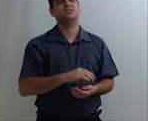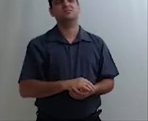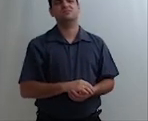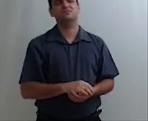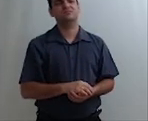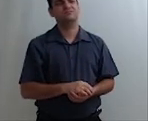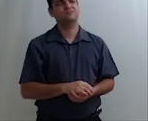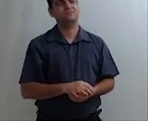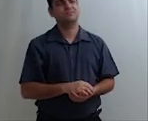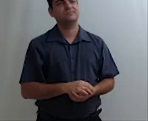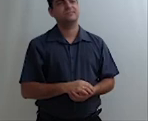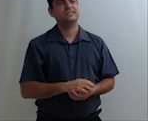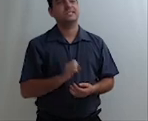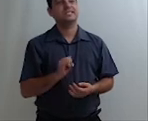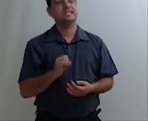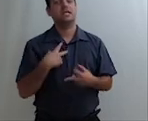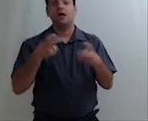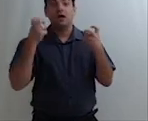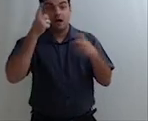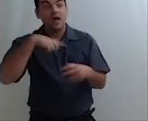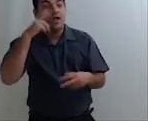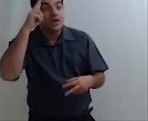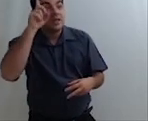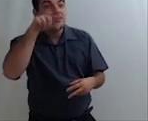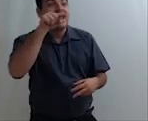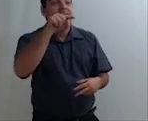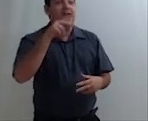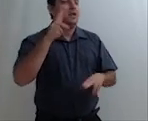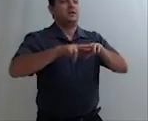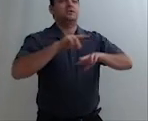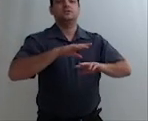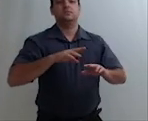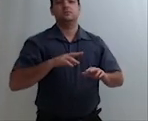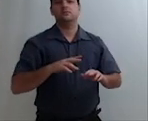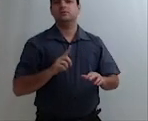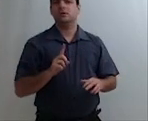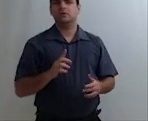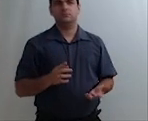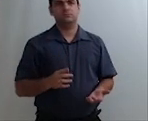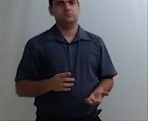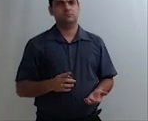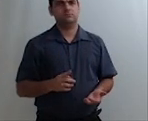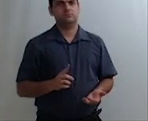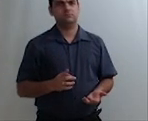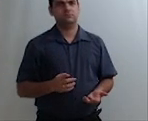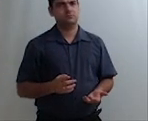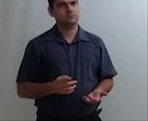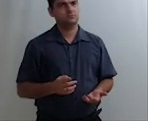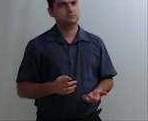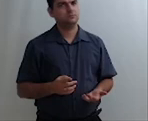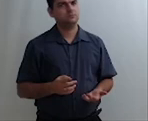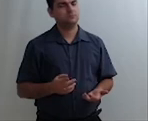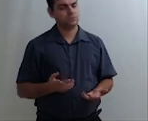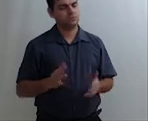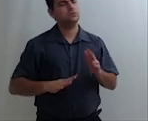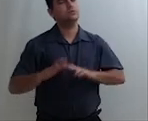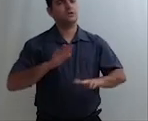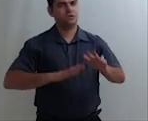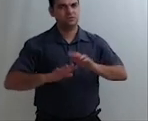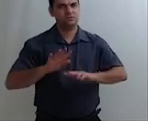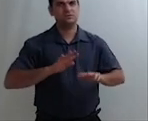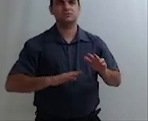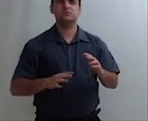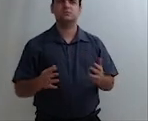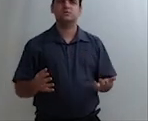confessou ou fez o reconhecimento acabou né a polícia e o Ministério Público estão desincumbidos de se